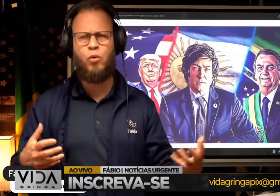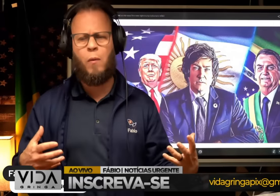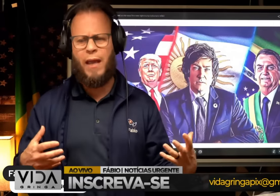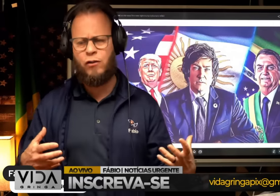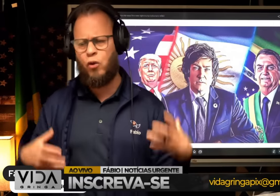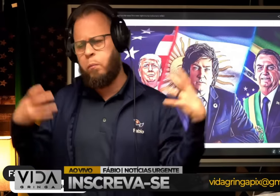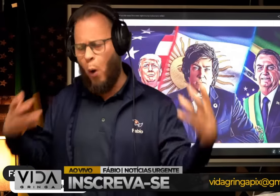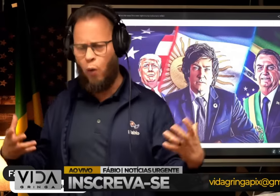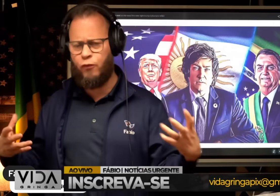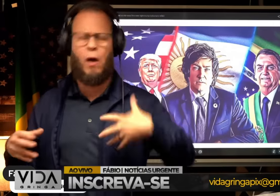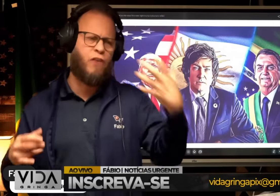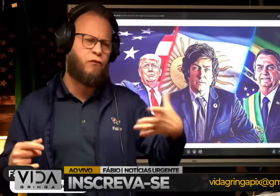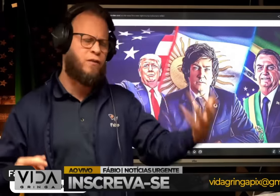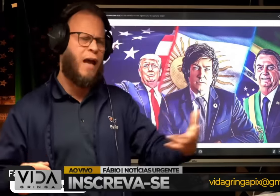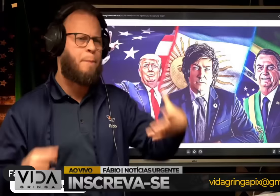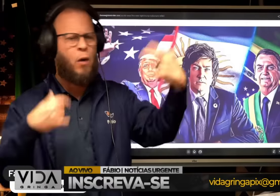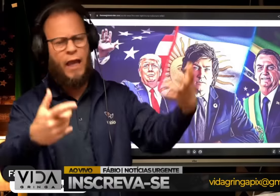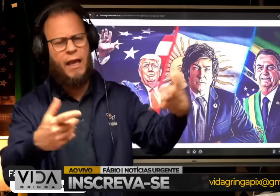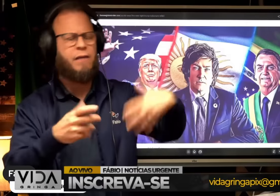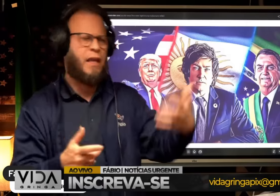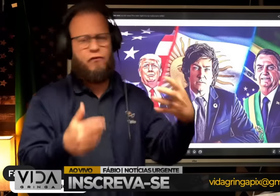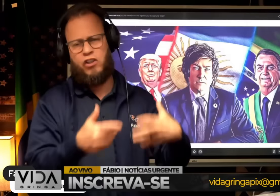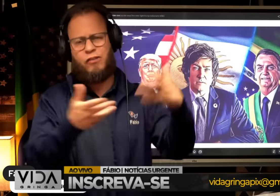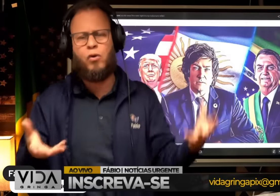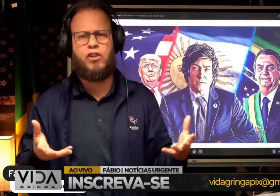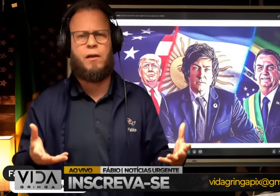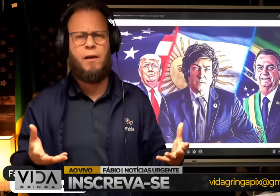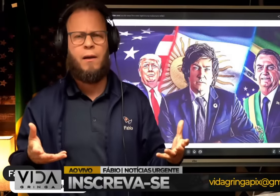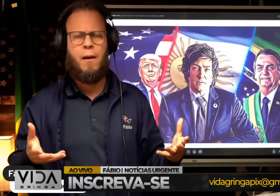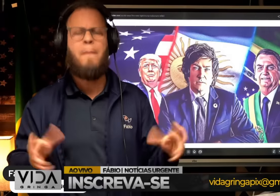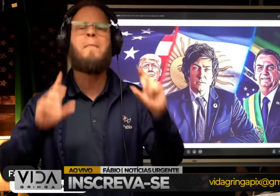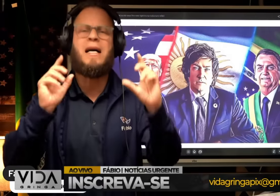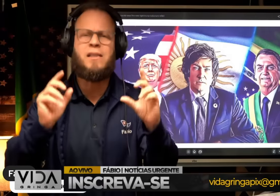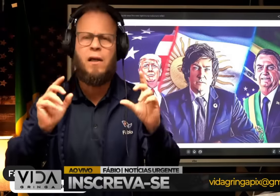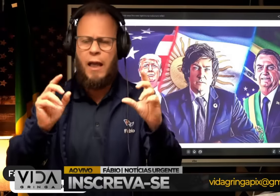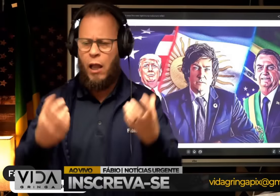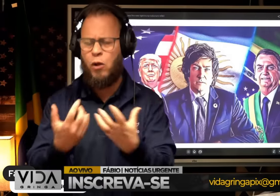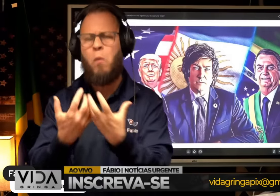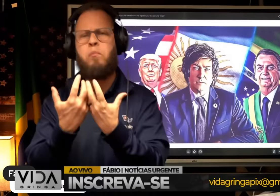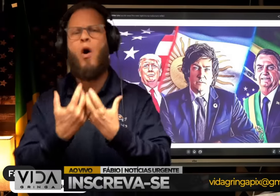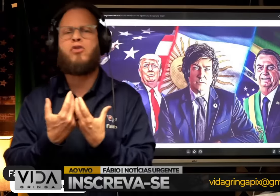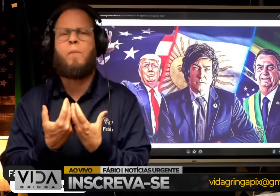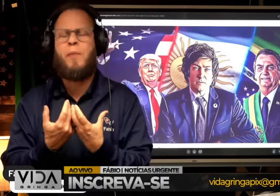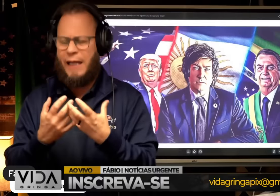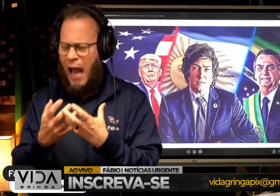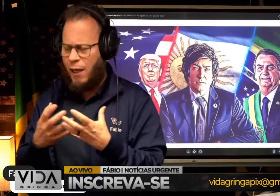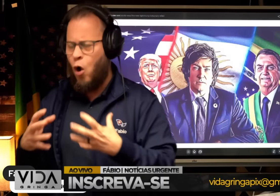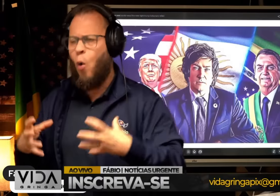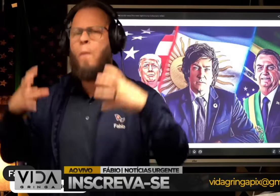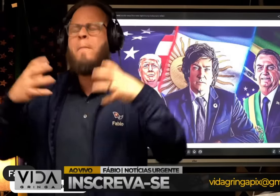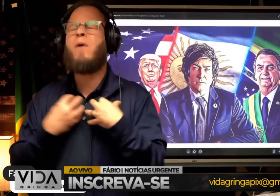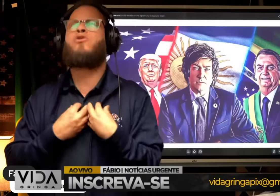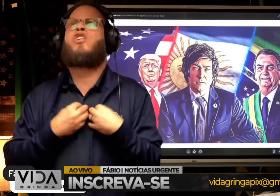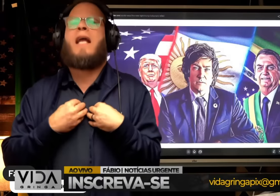naturalmente o povo não vai votar para alguém que ten a ficha suja mas eu não posso pegar